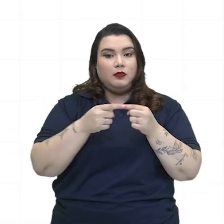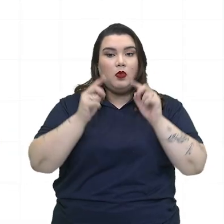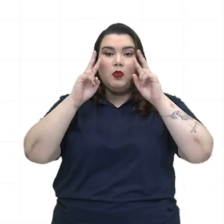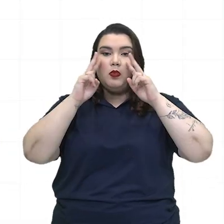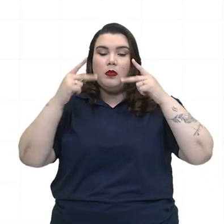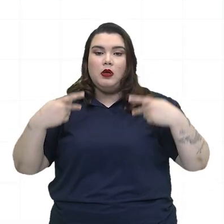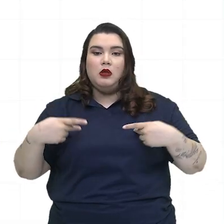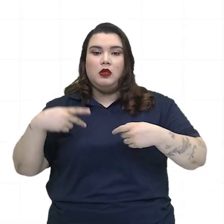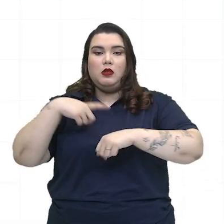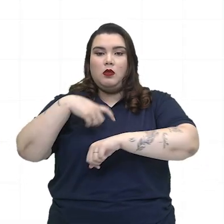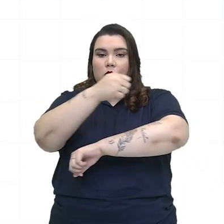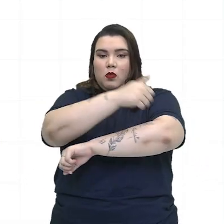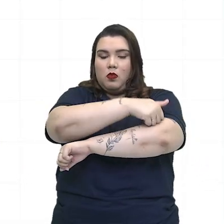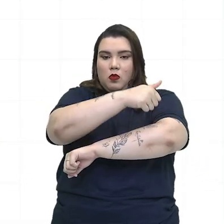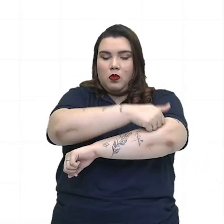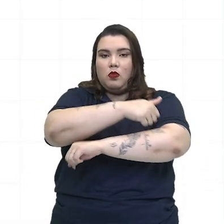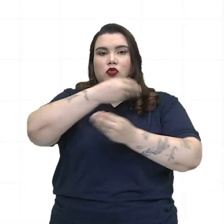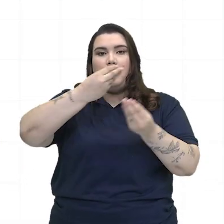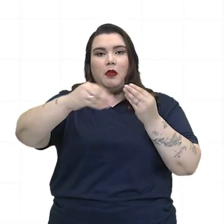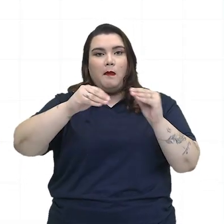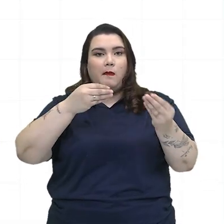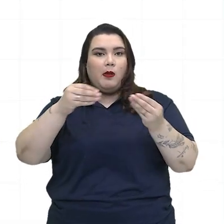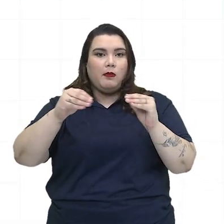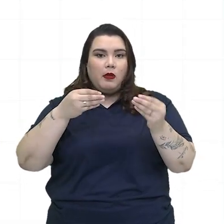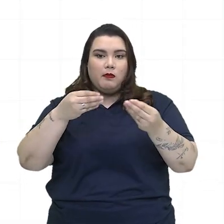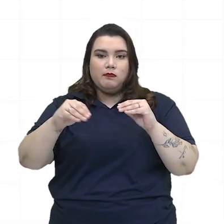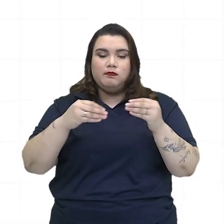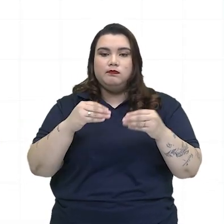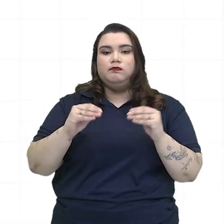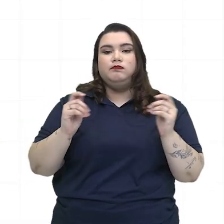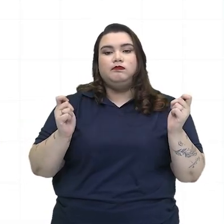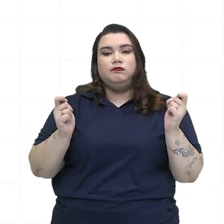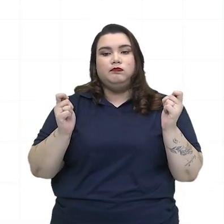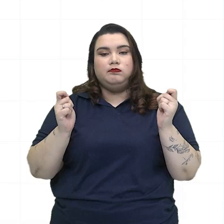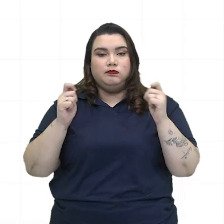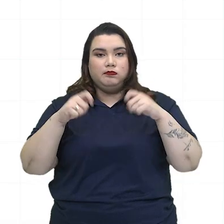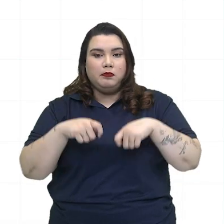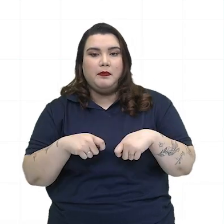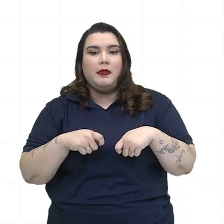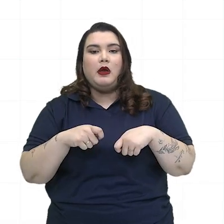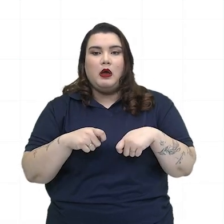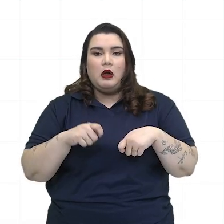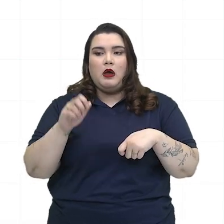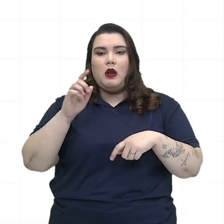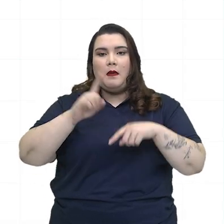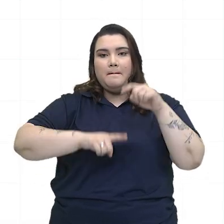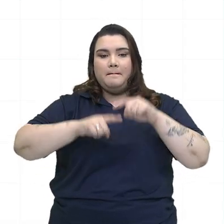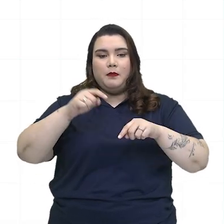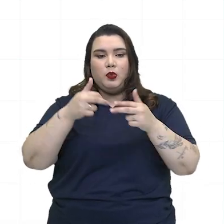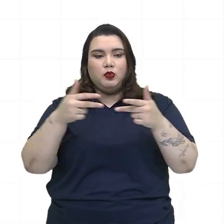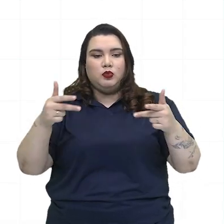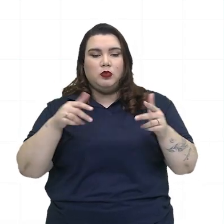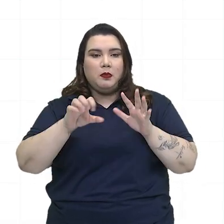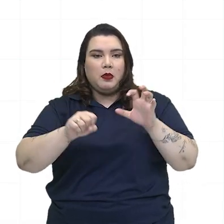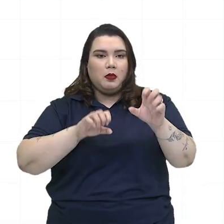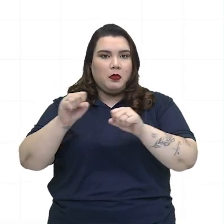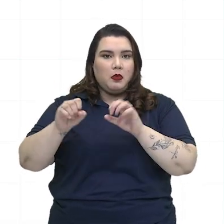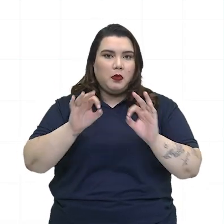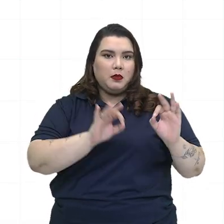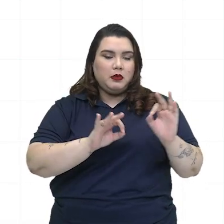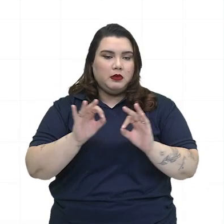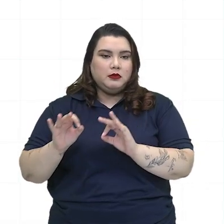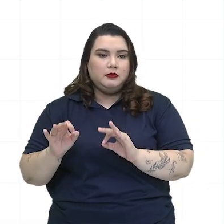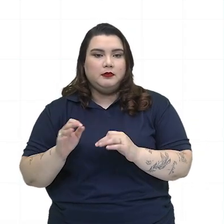humano a gente sabe qual é a função, né, os ossos são mais flexíveis, né, para a manipulação de